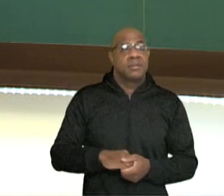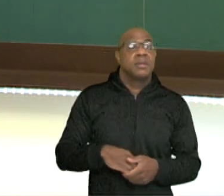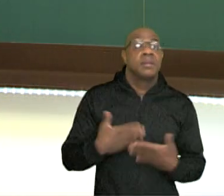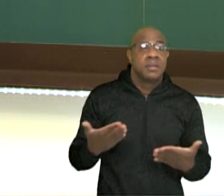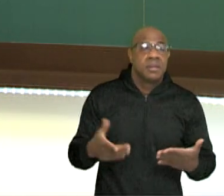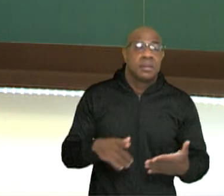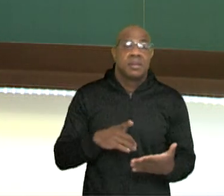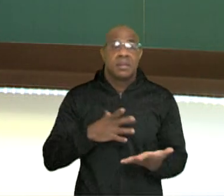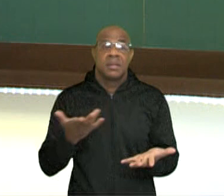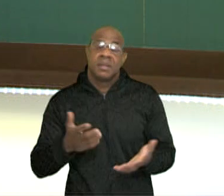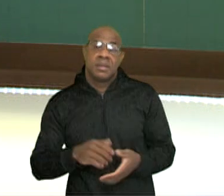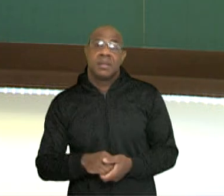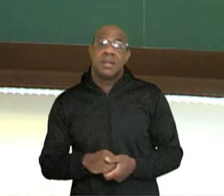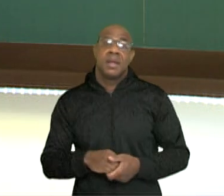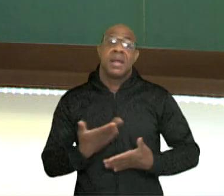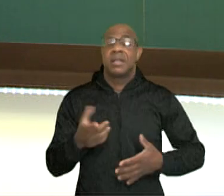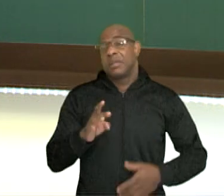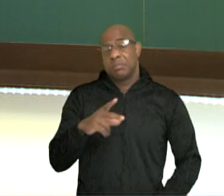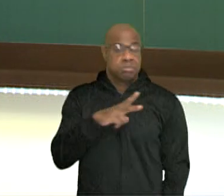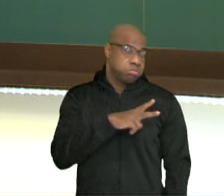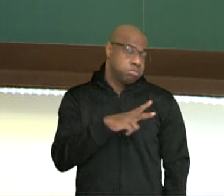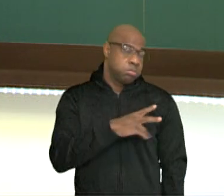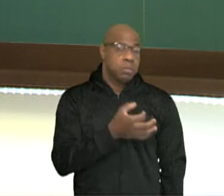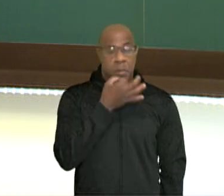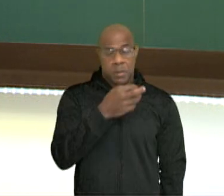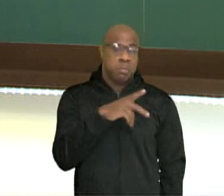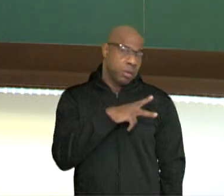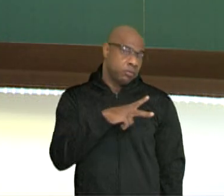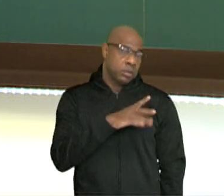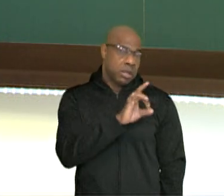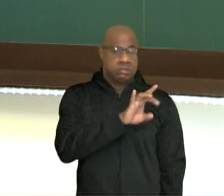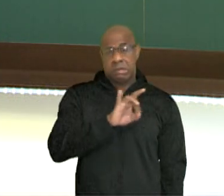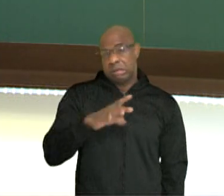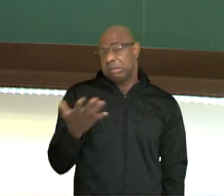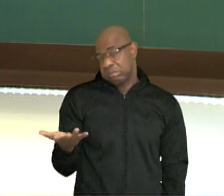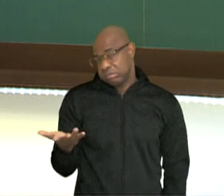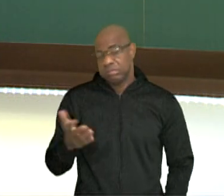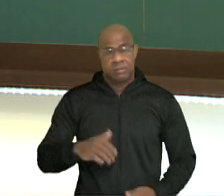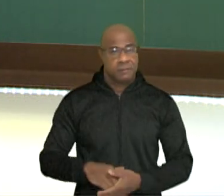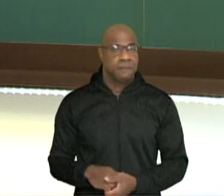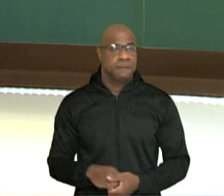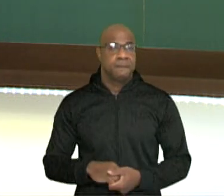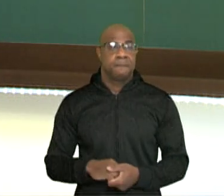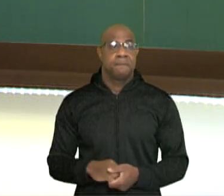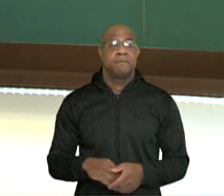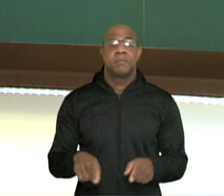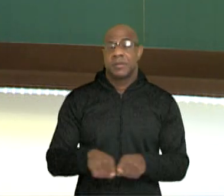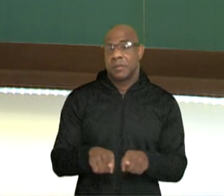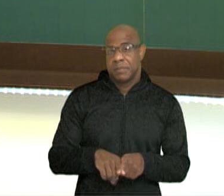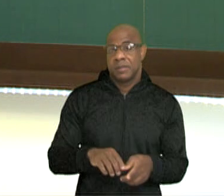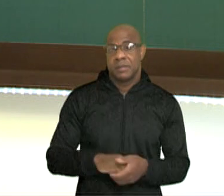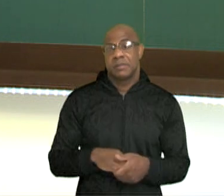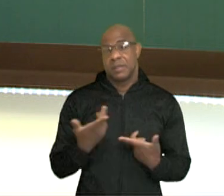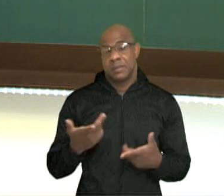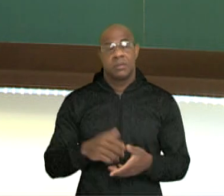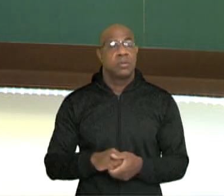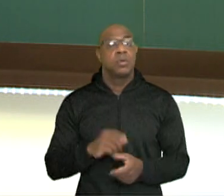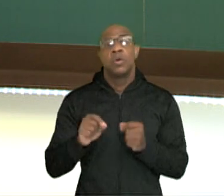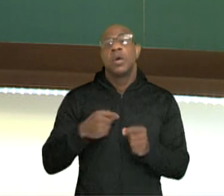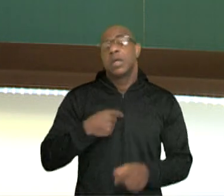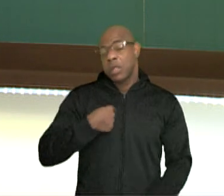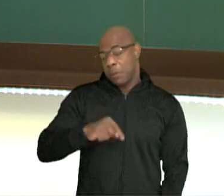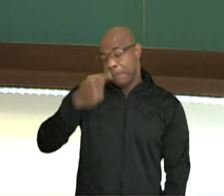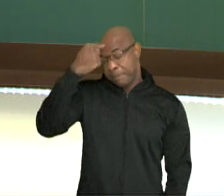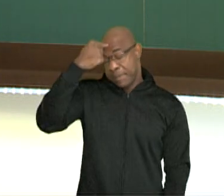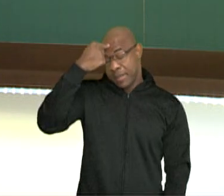sendo uma visão muito particular de cada um, certo? Reflete um juízo de valor, o que eu